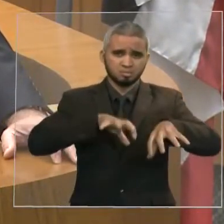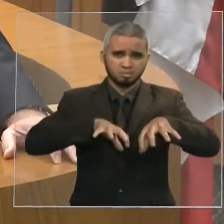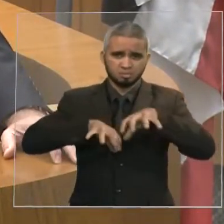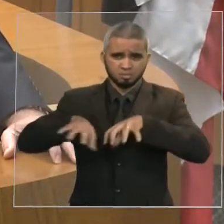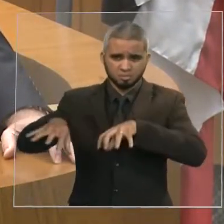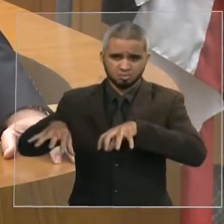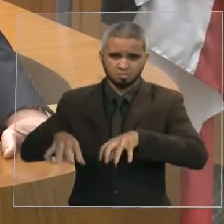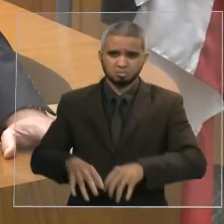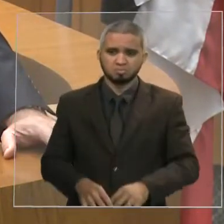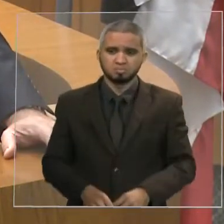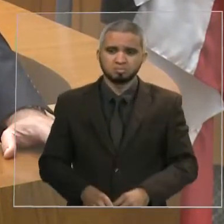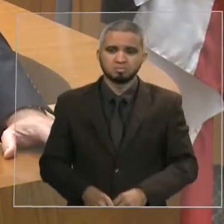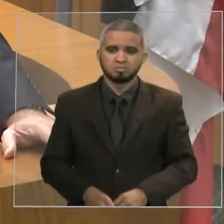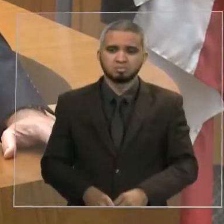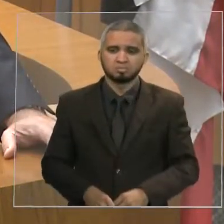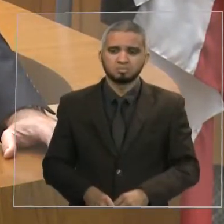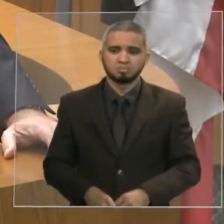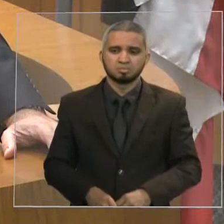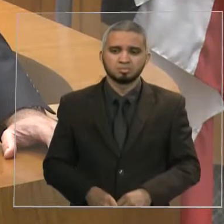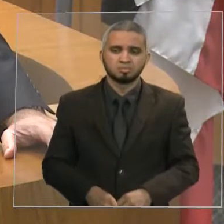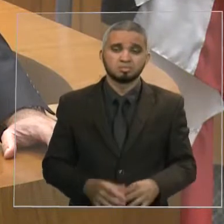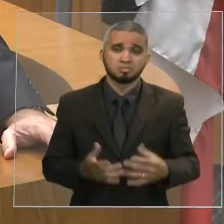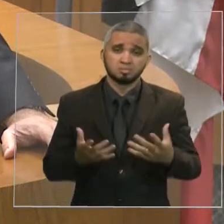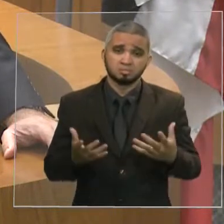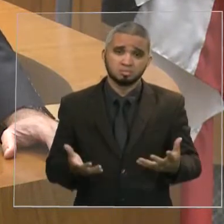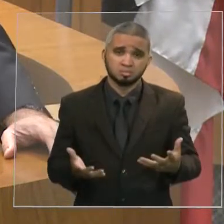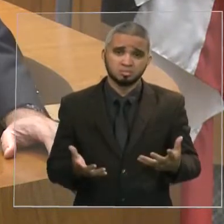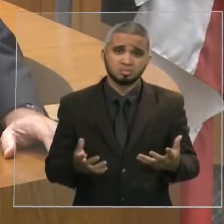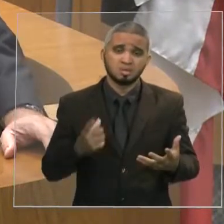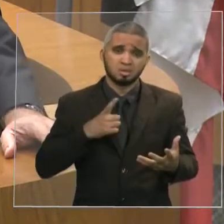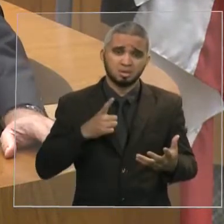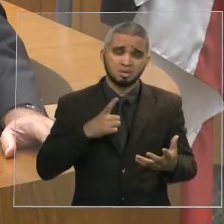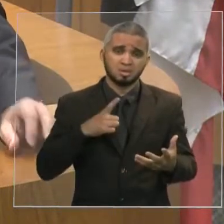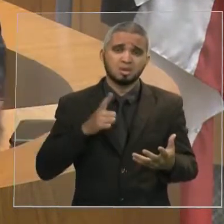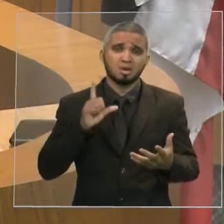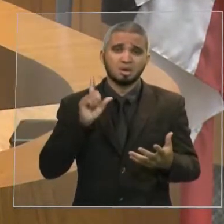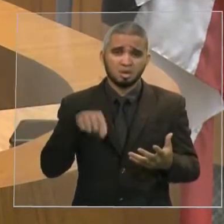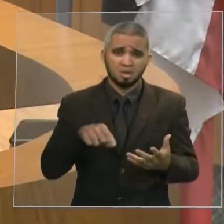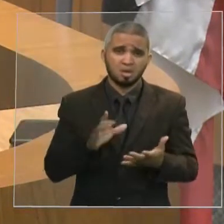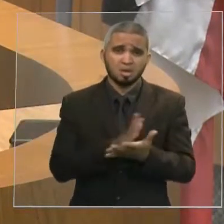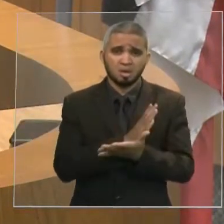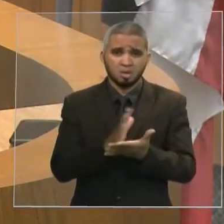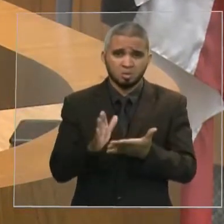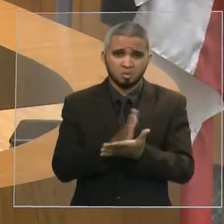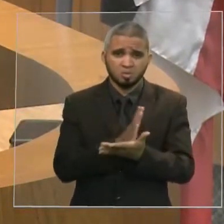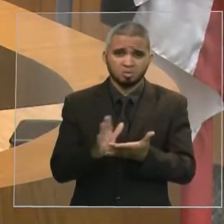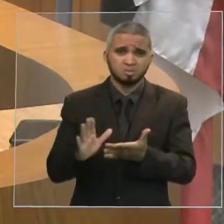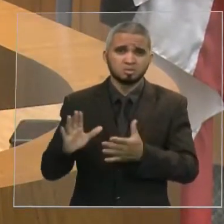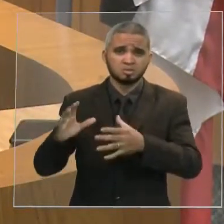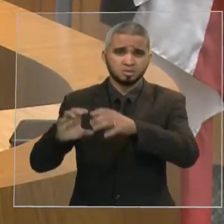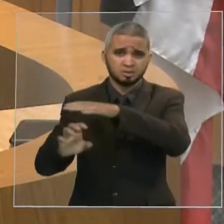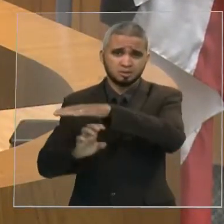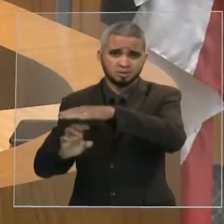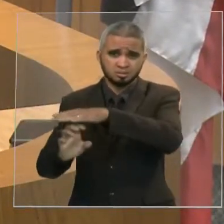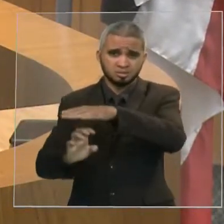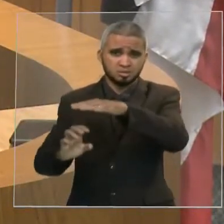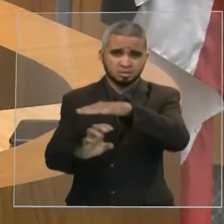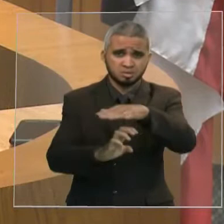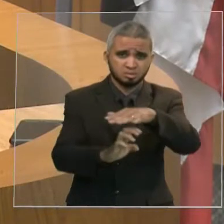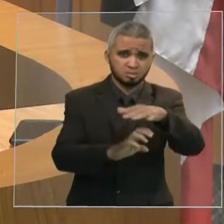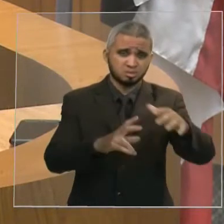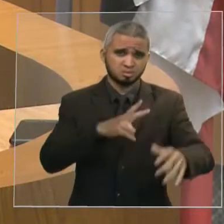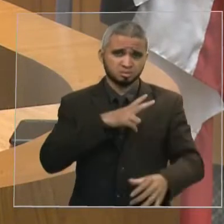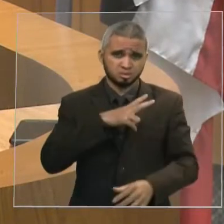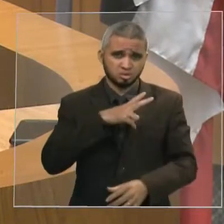E é exatamente em cima de alguma dessas empresas particulares que